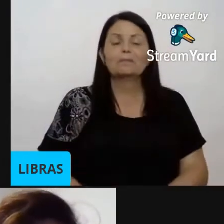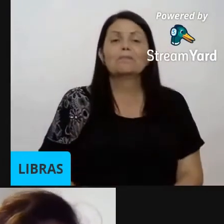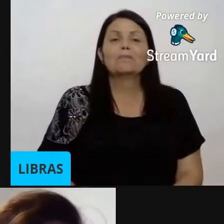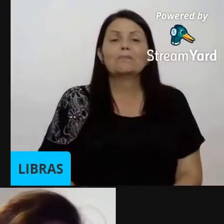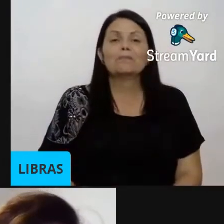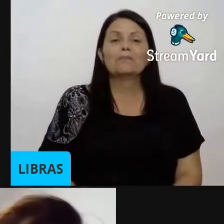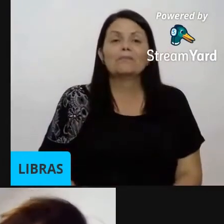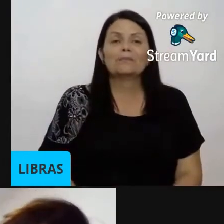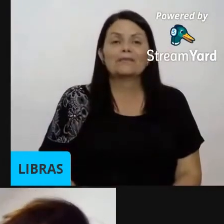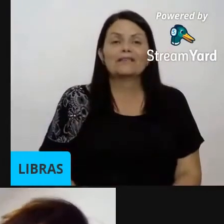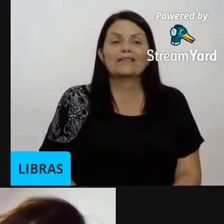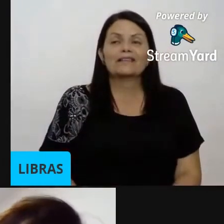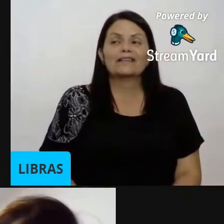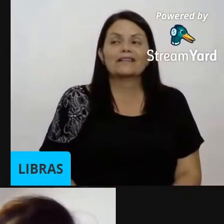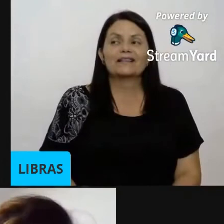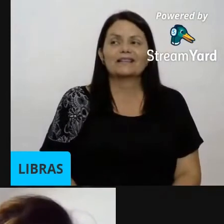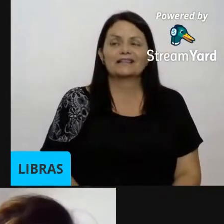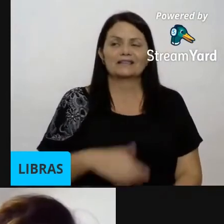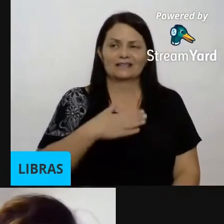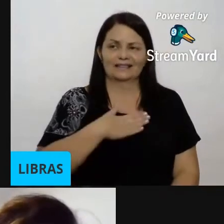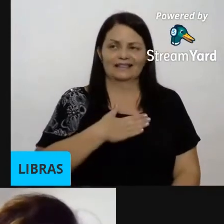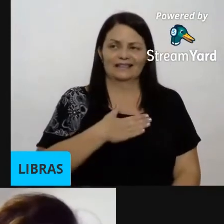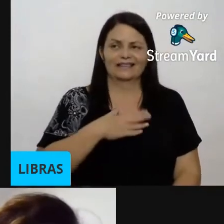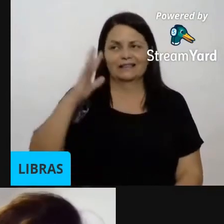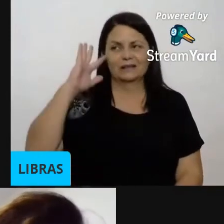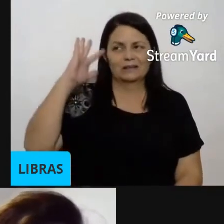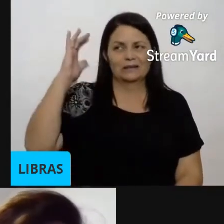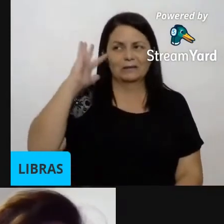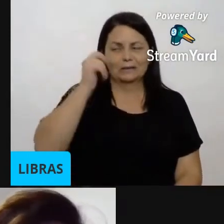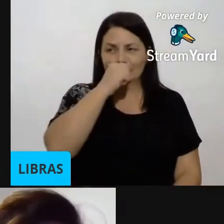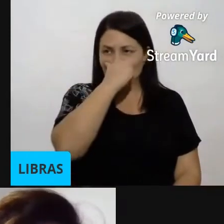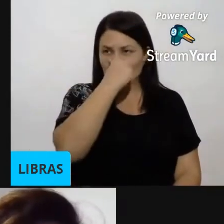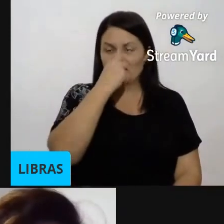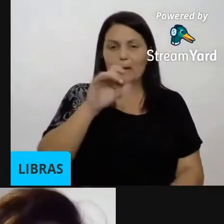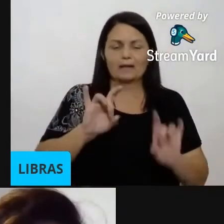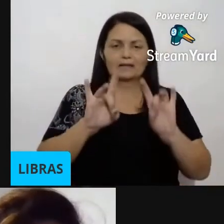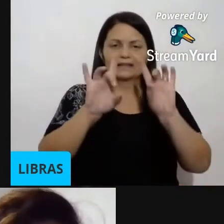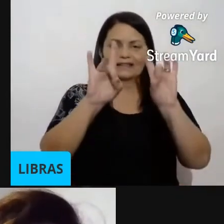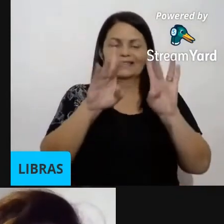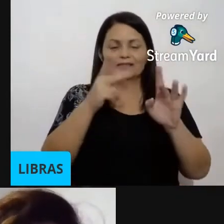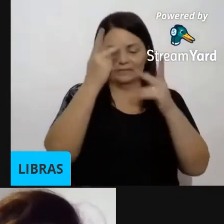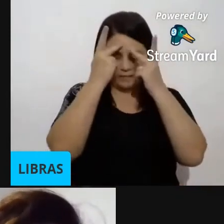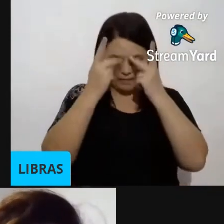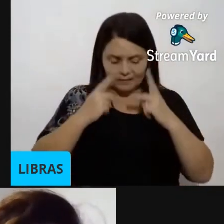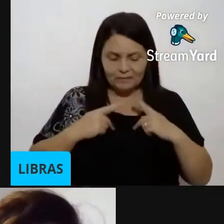assim, acho que um grande sonho para o grupo, e especialmente para mim,